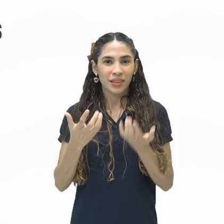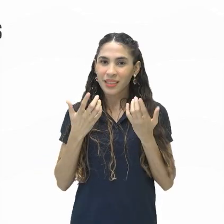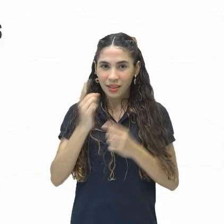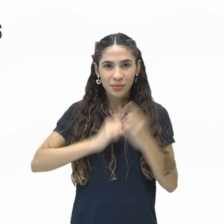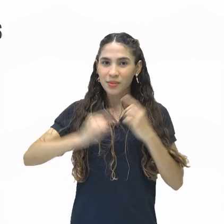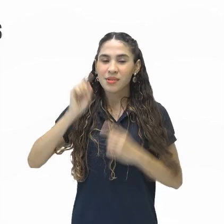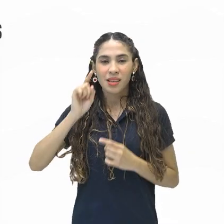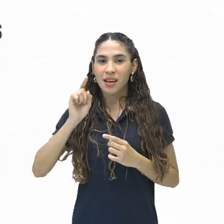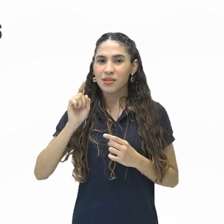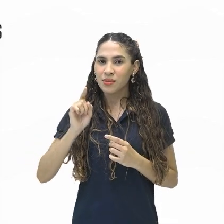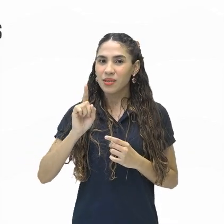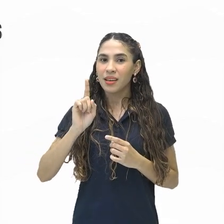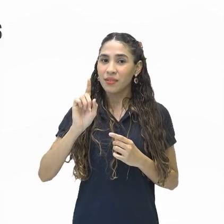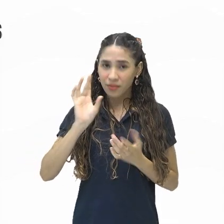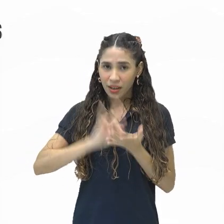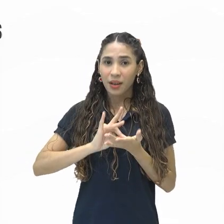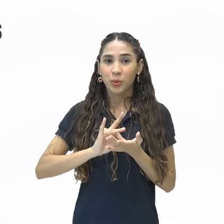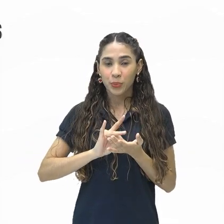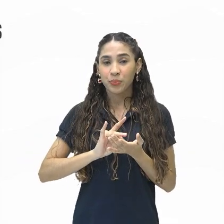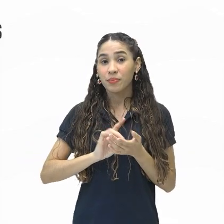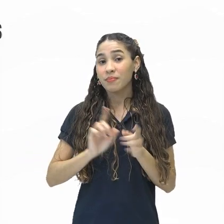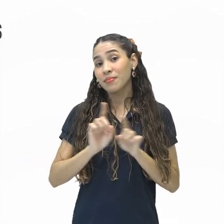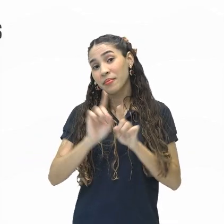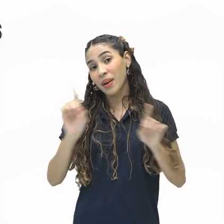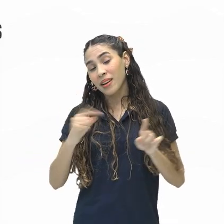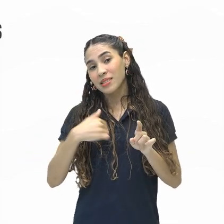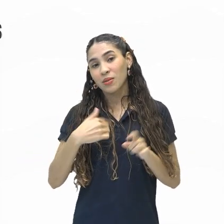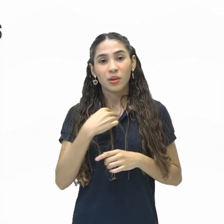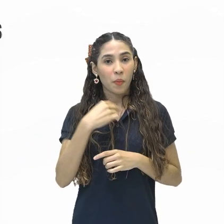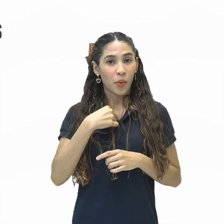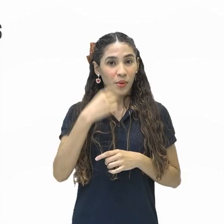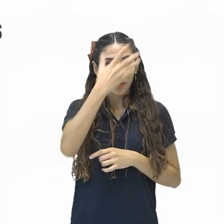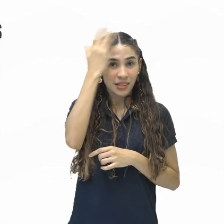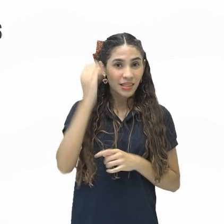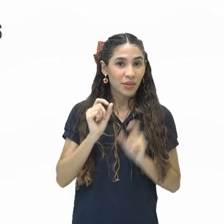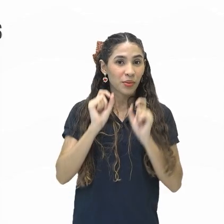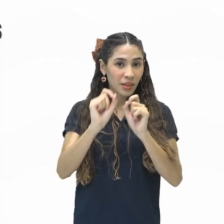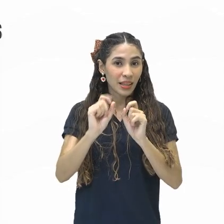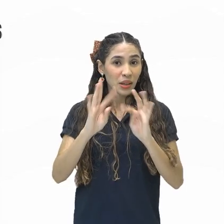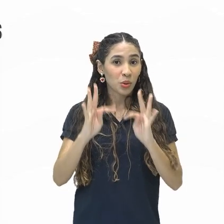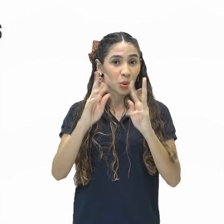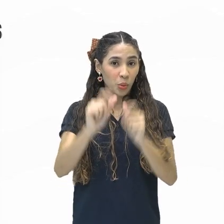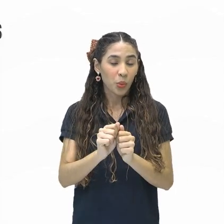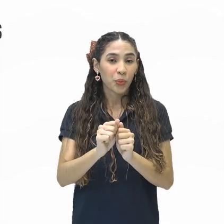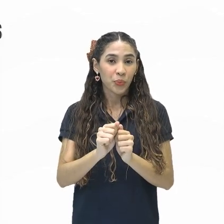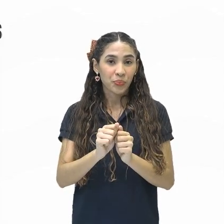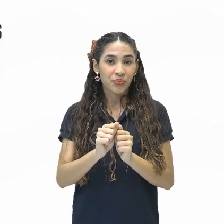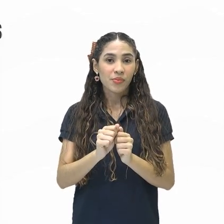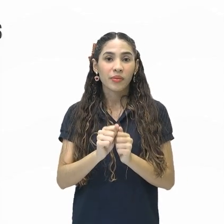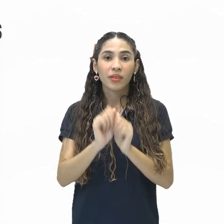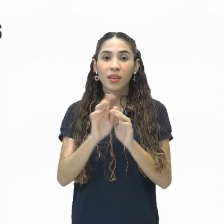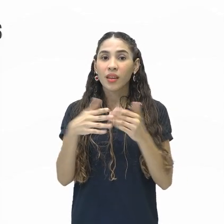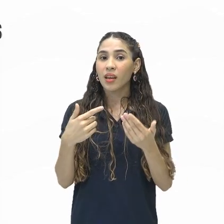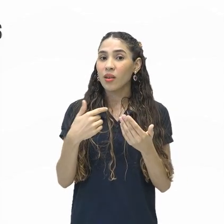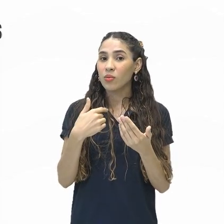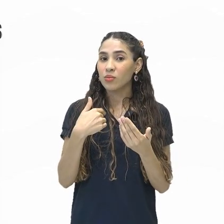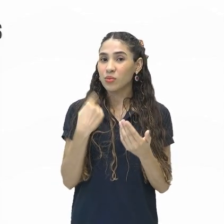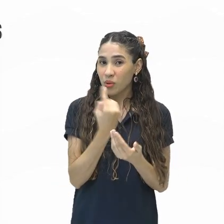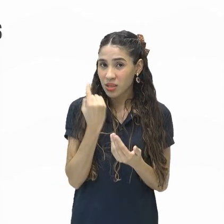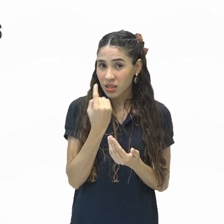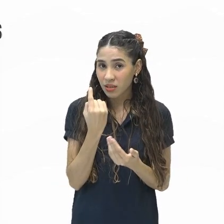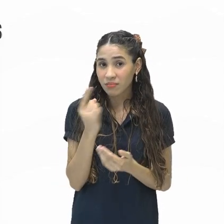ter sucesso. É ou não é, gente? Mas eu não posso esquecer também do todo, né? Eu não estou